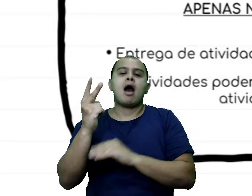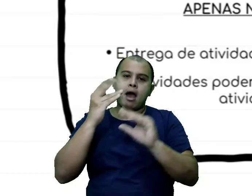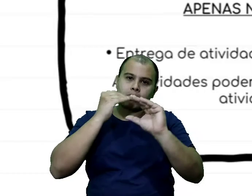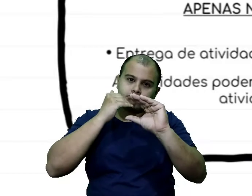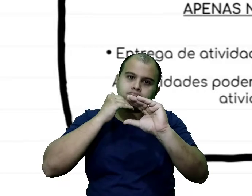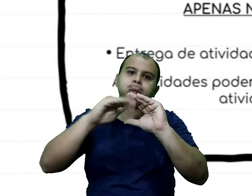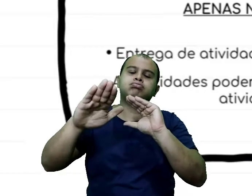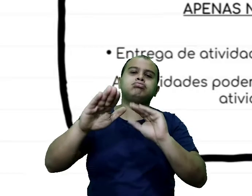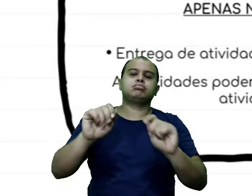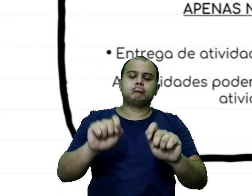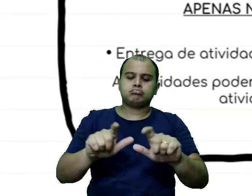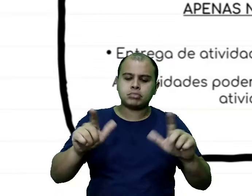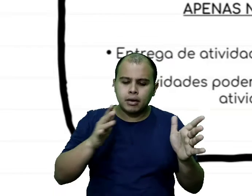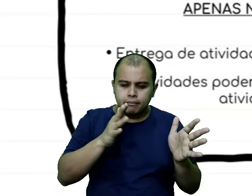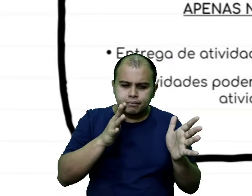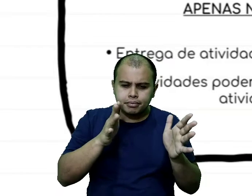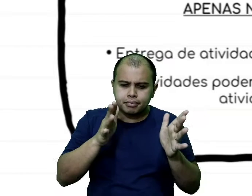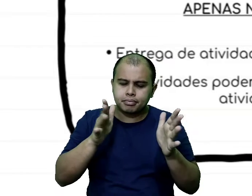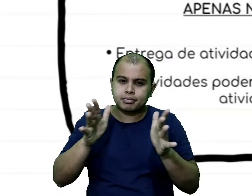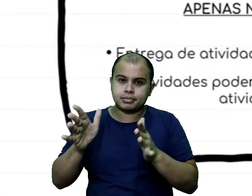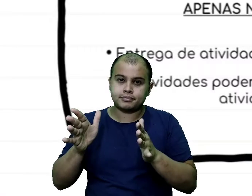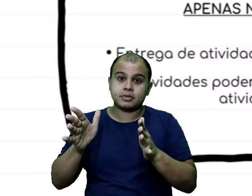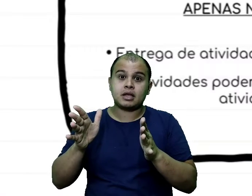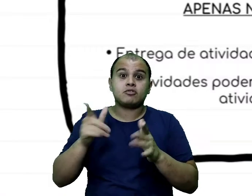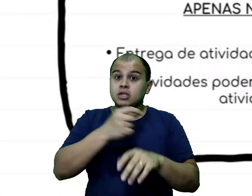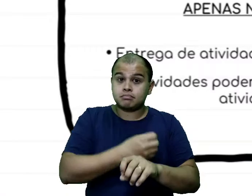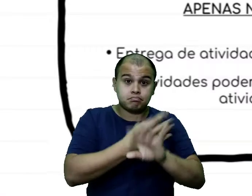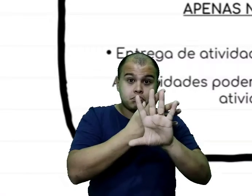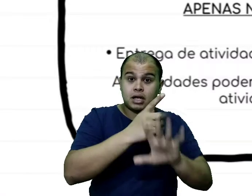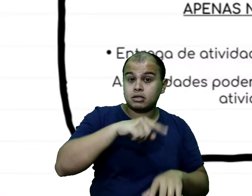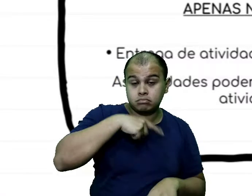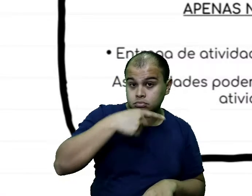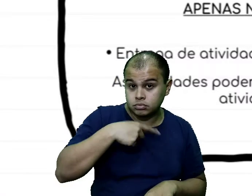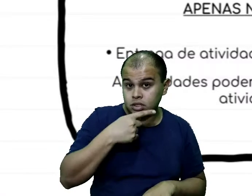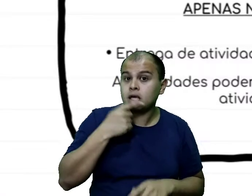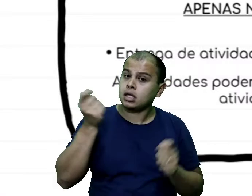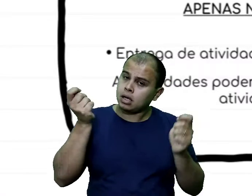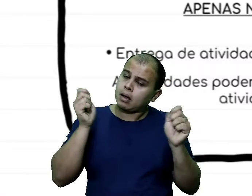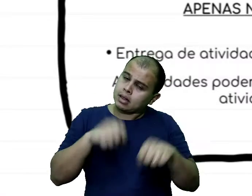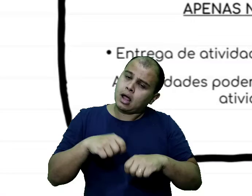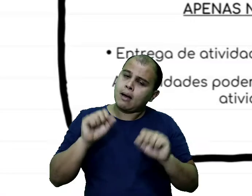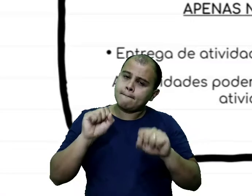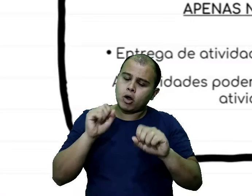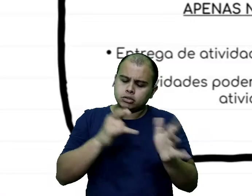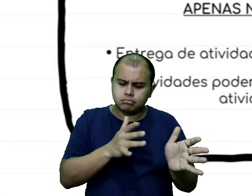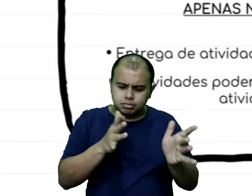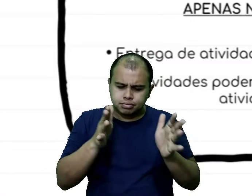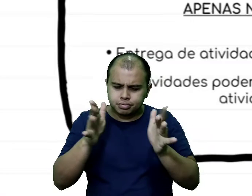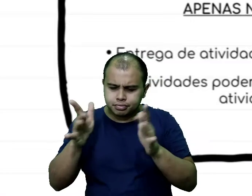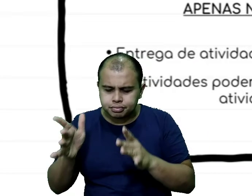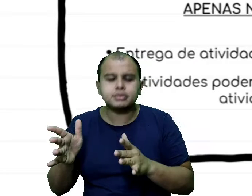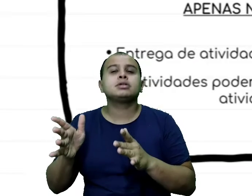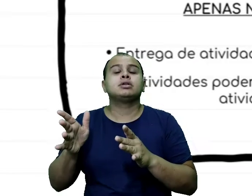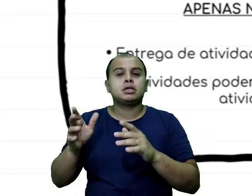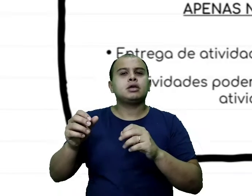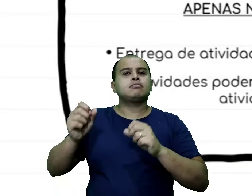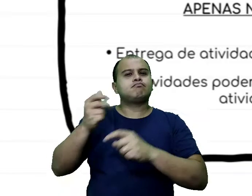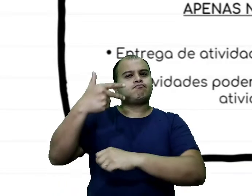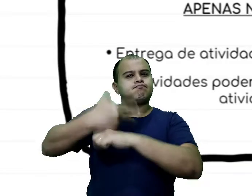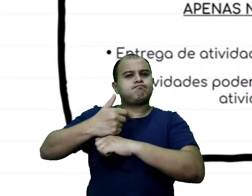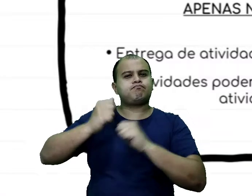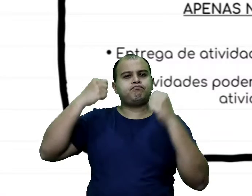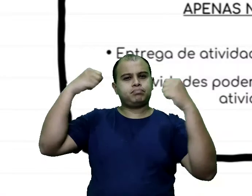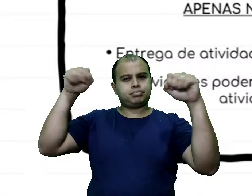puder participar da aula online, grava no momento que conseguir e posta. Ou naquele dia que não tiver aula